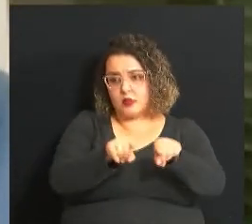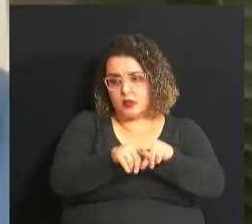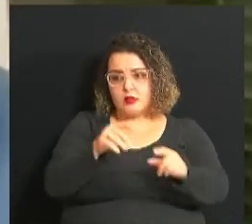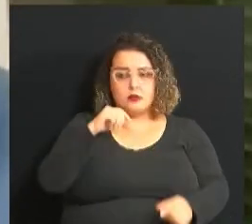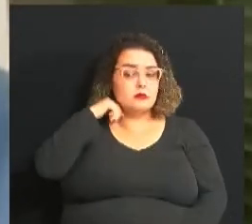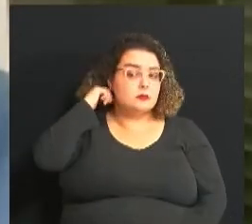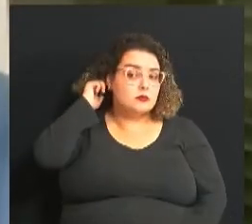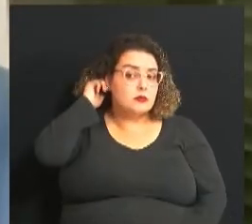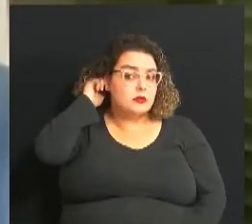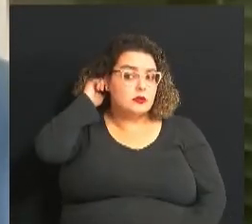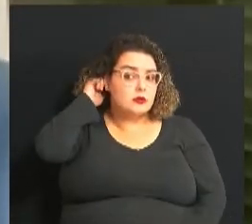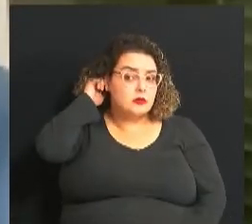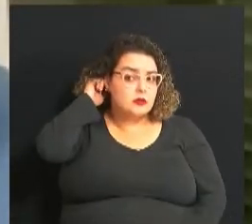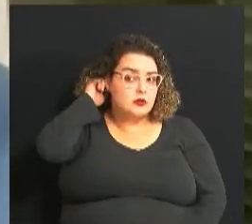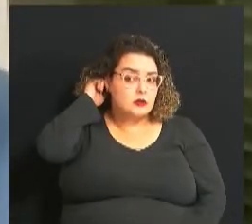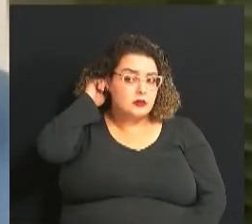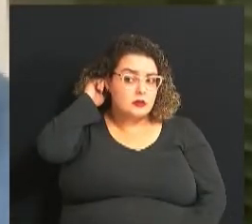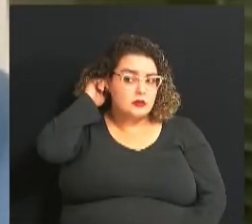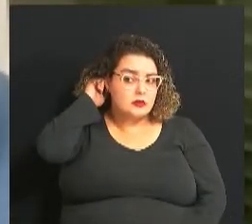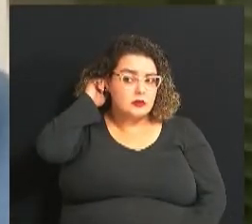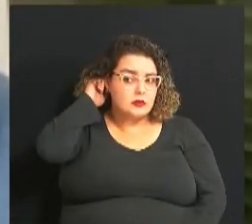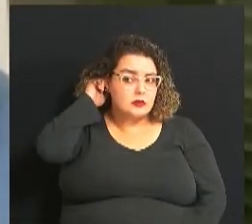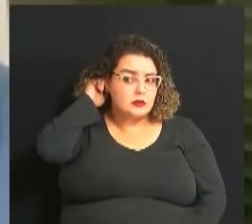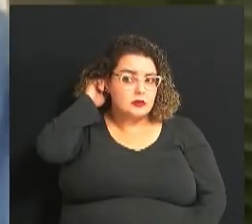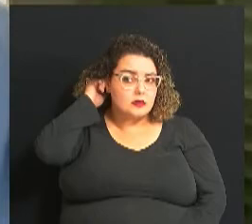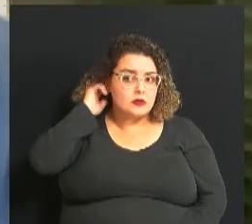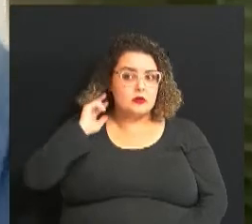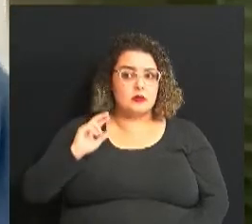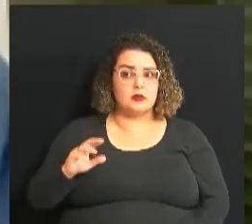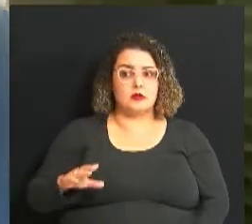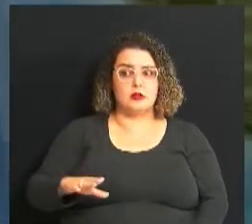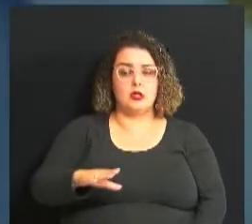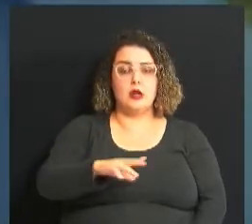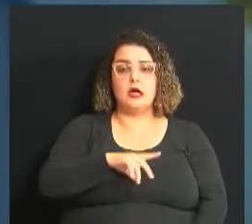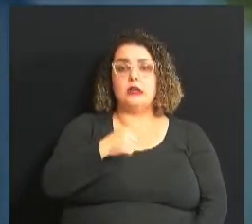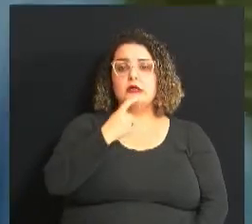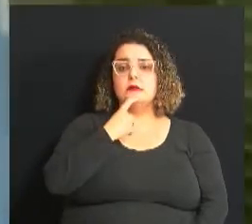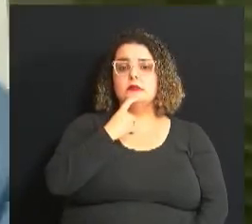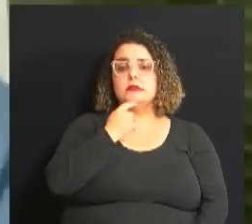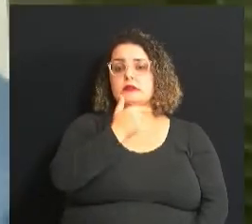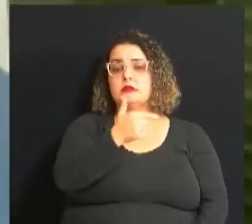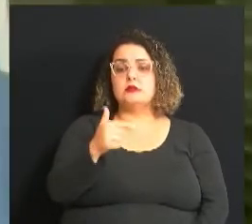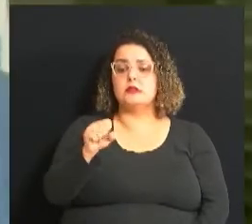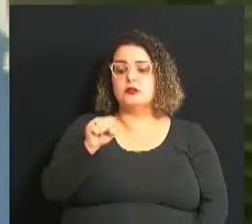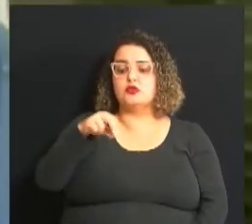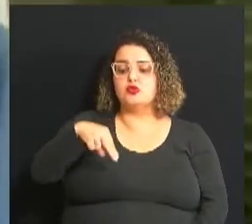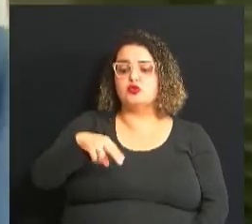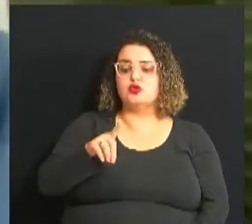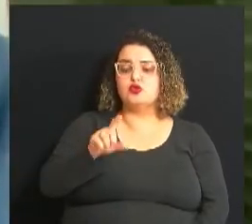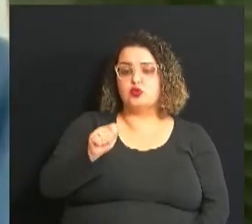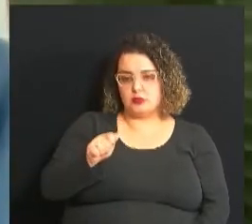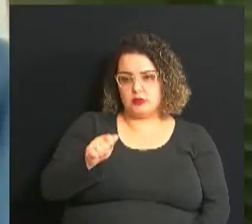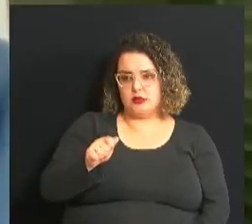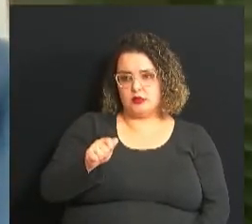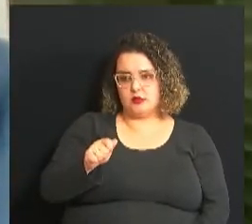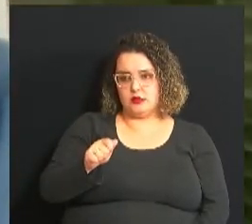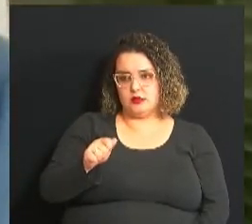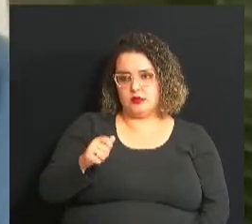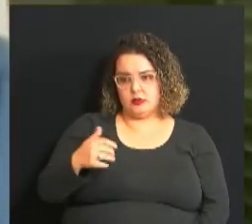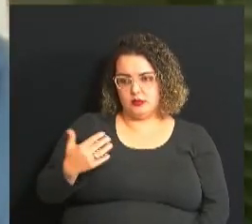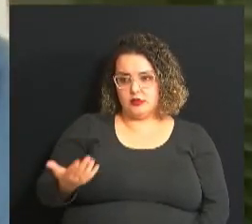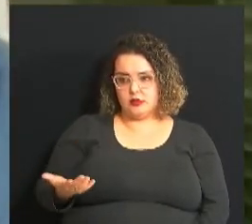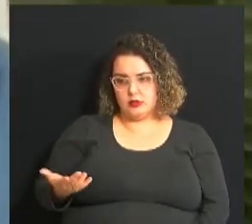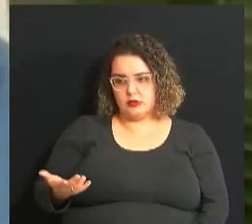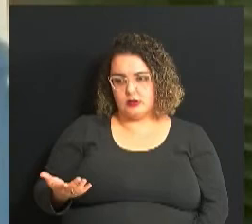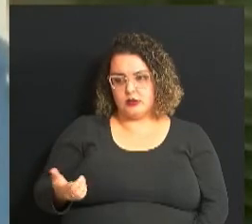pude, campanha assim, Campinas sem sonda, né? Levando em consideração a sonda que o